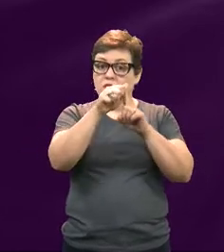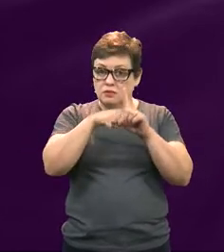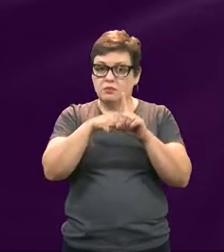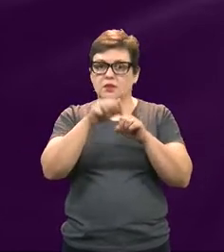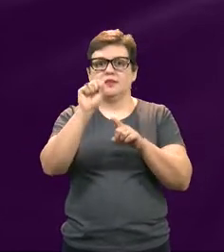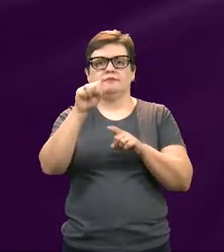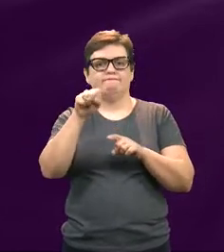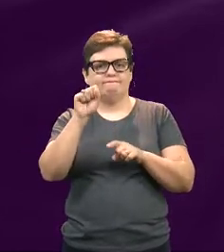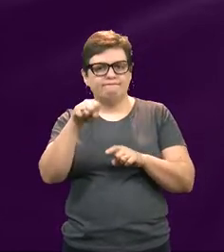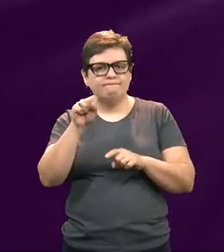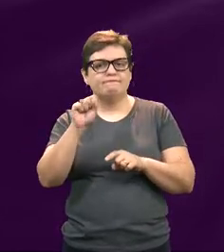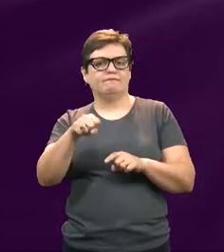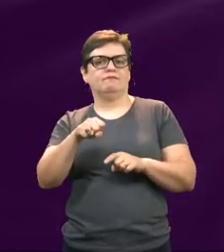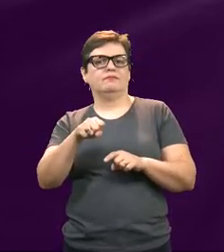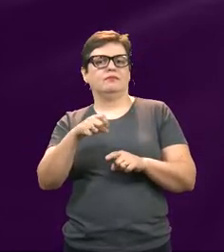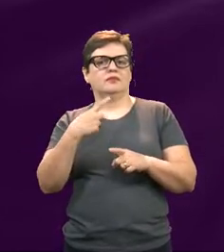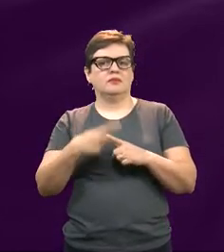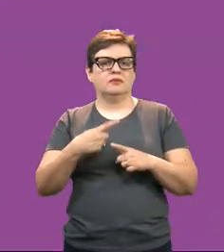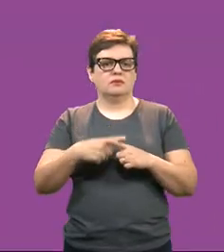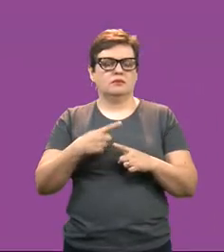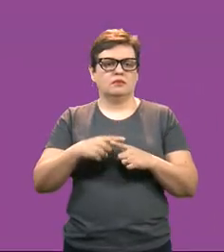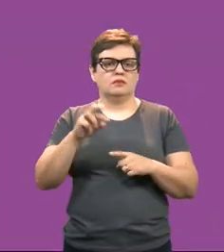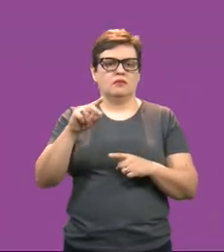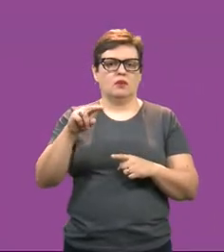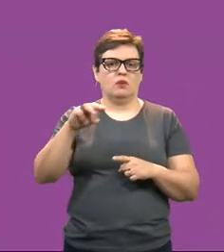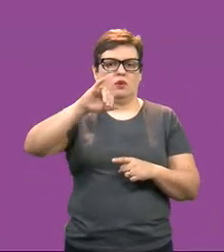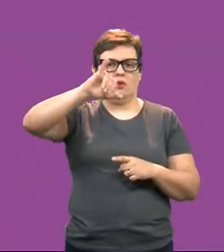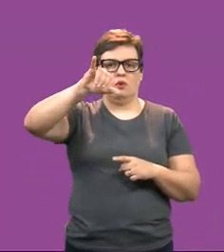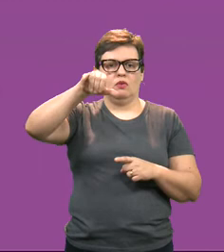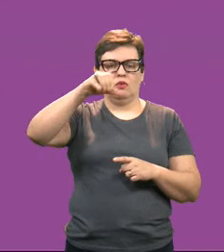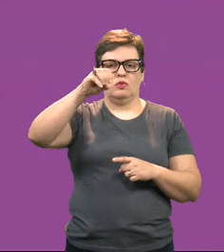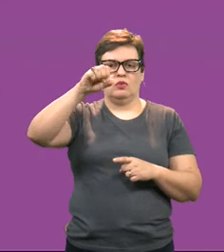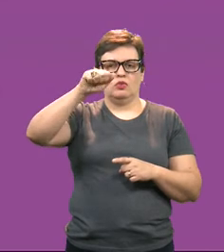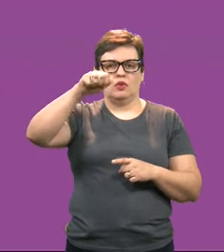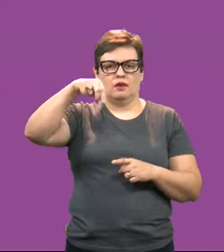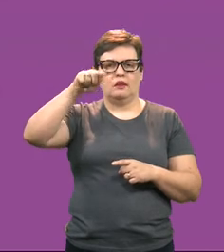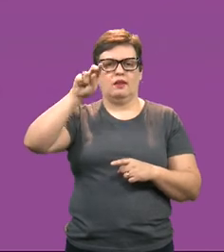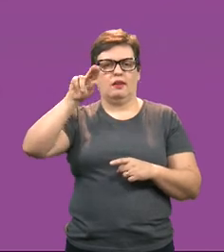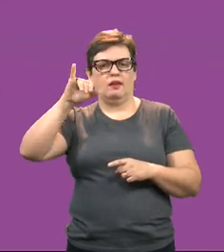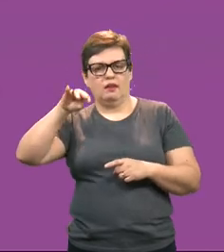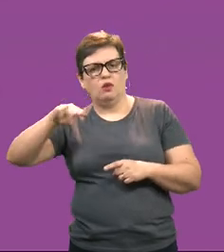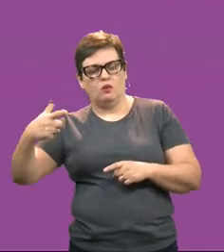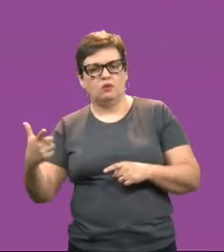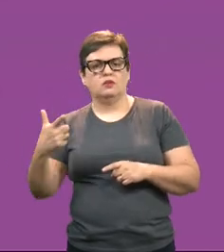Sim, 8 meses. Porque, assim como o doutor, como falaram aqui, até a Carol colocou,